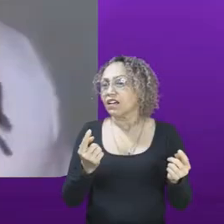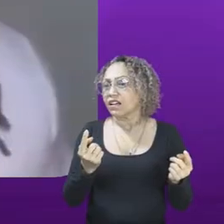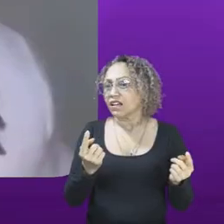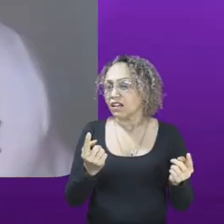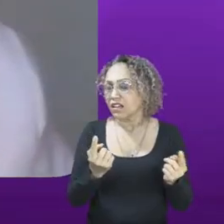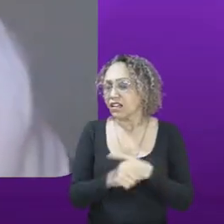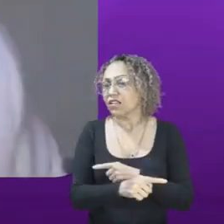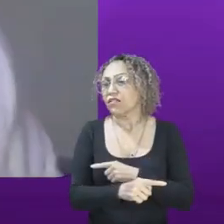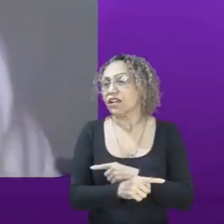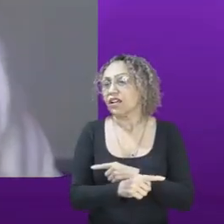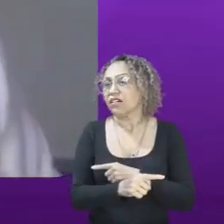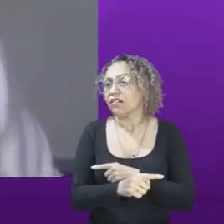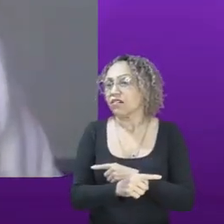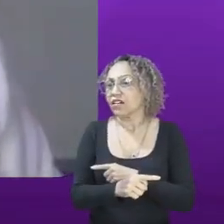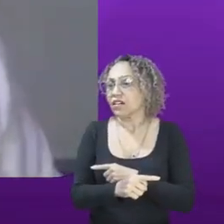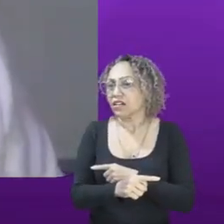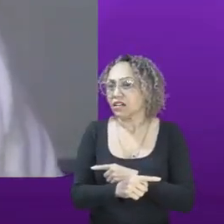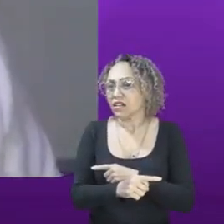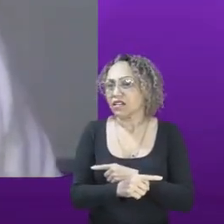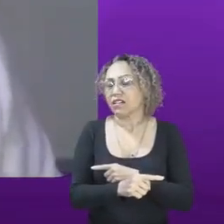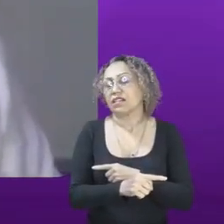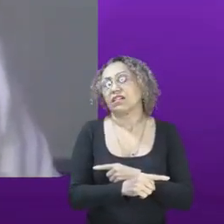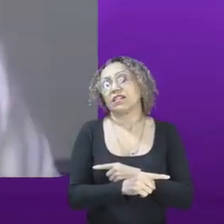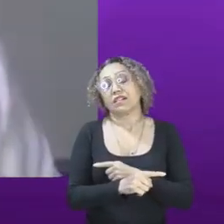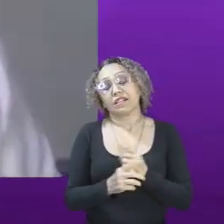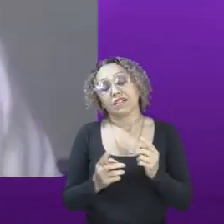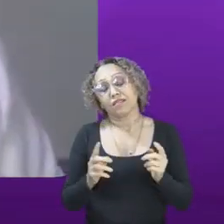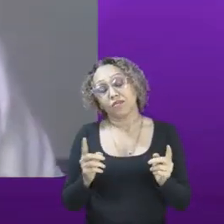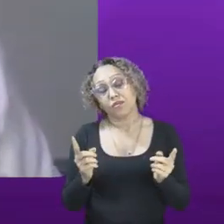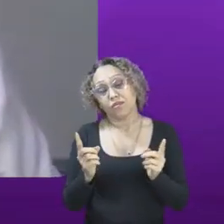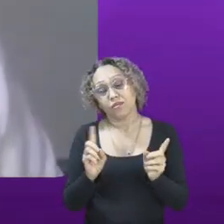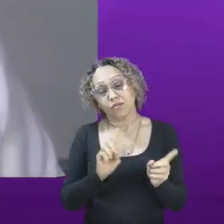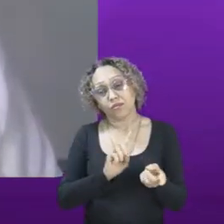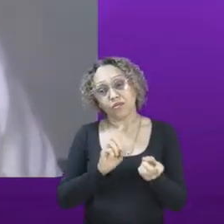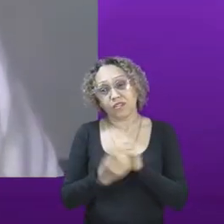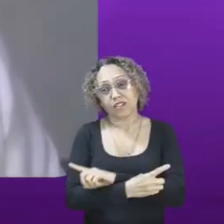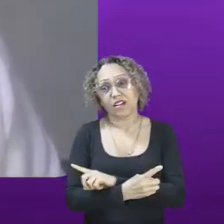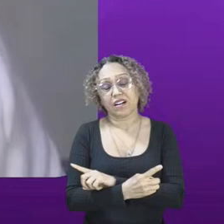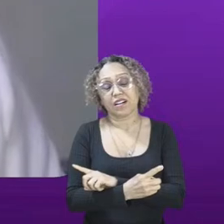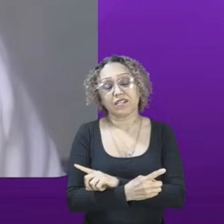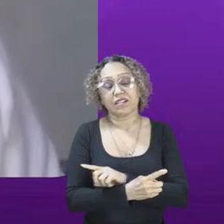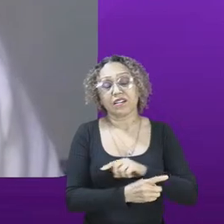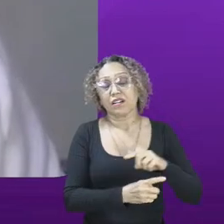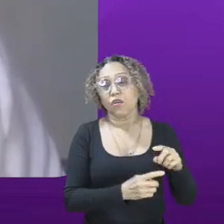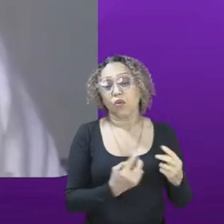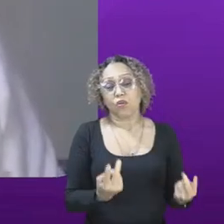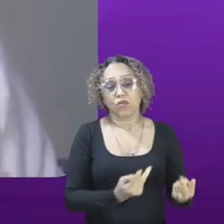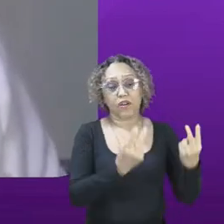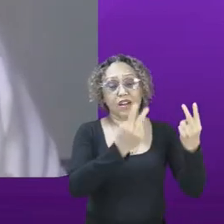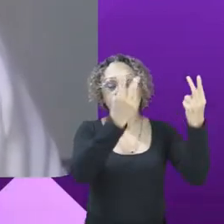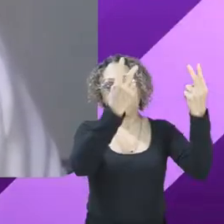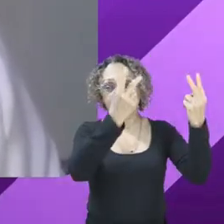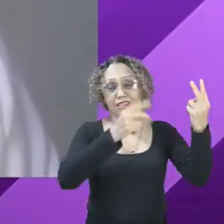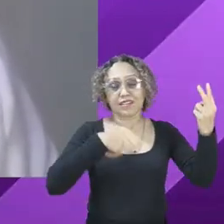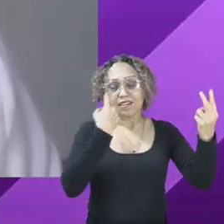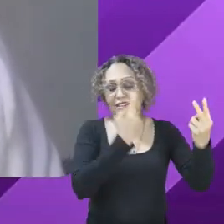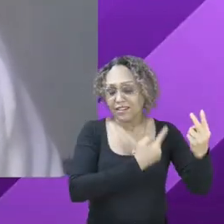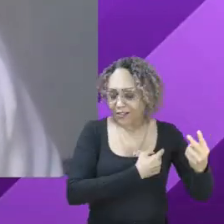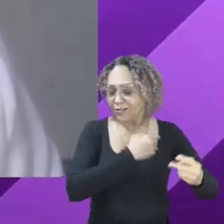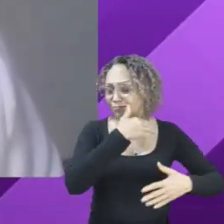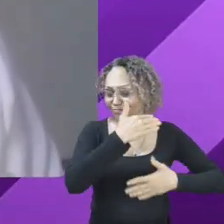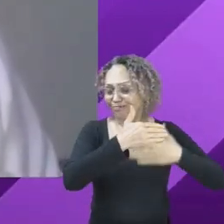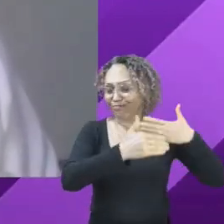dos valores que nós desenvolvemos em diáspora e que nos garantiram aquilo que eu venho